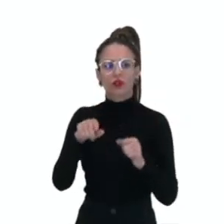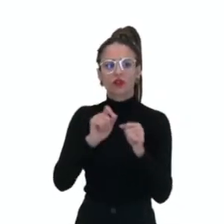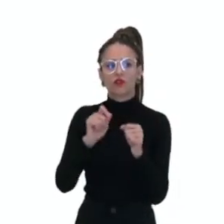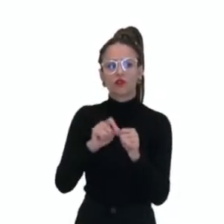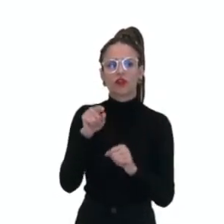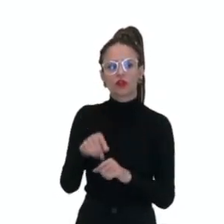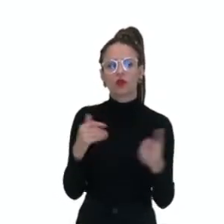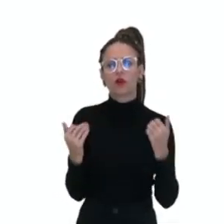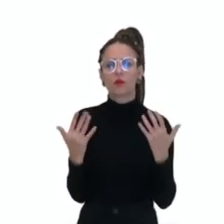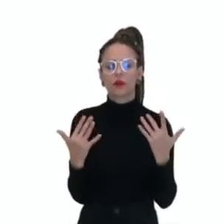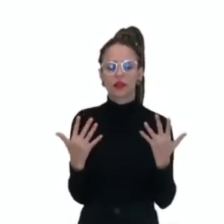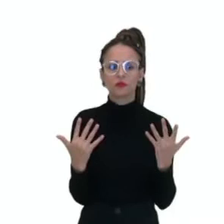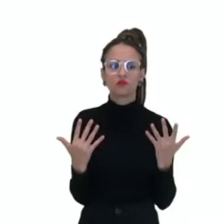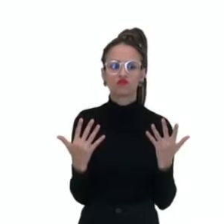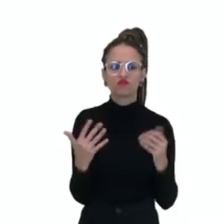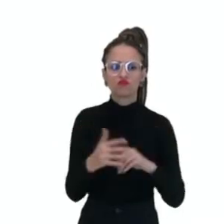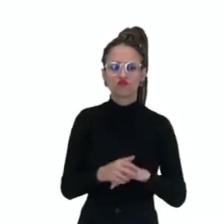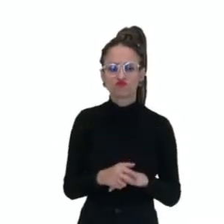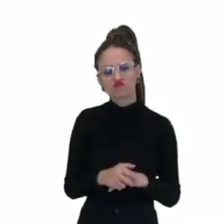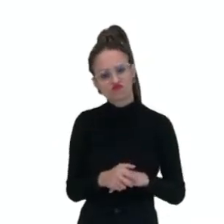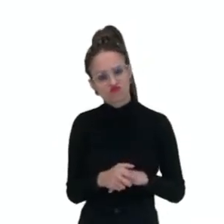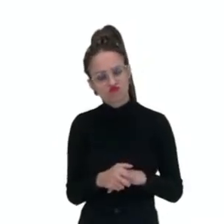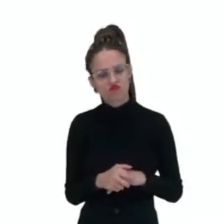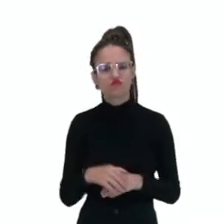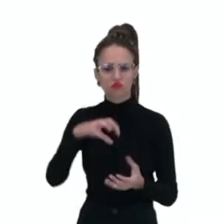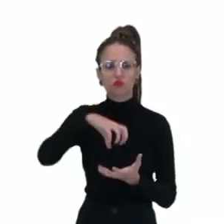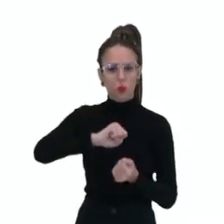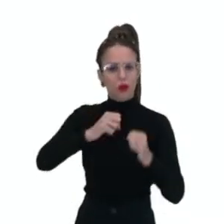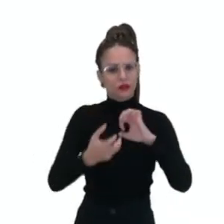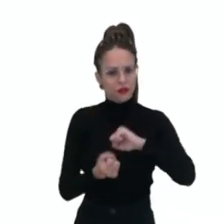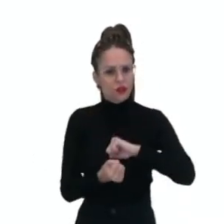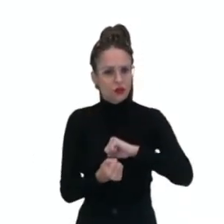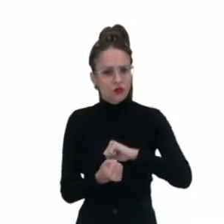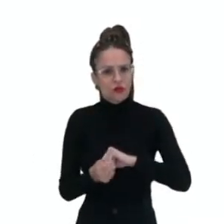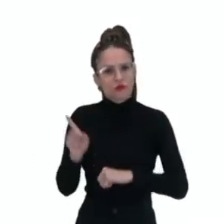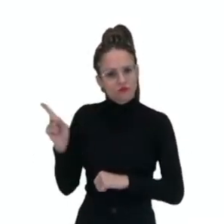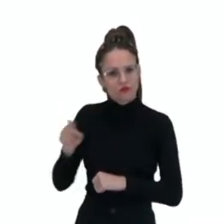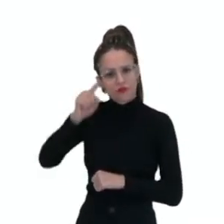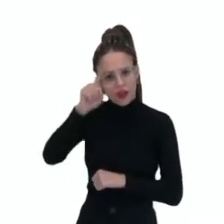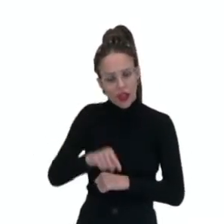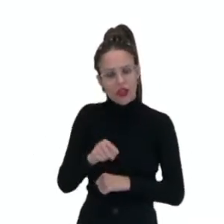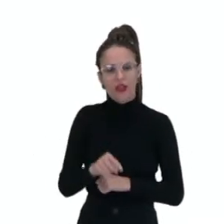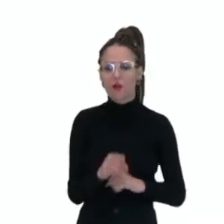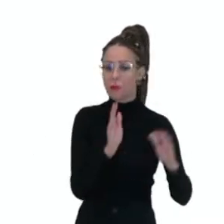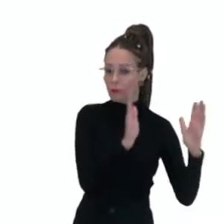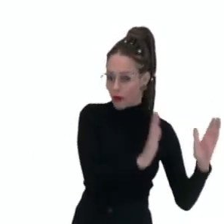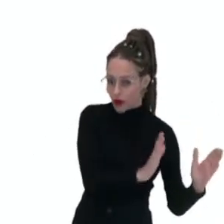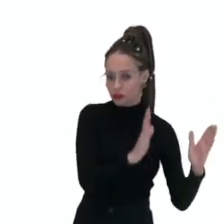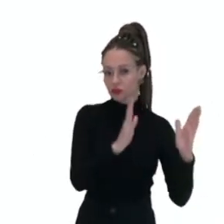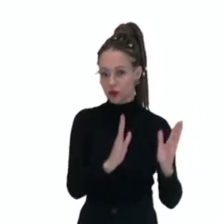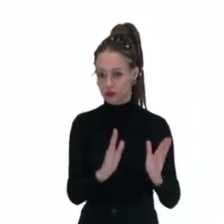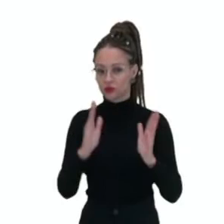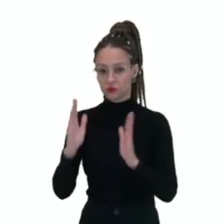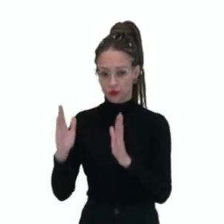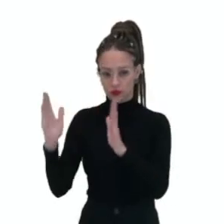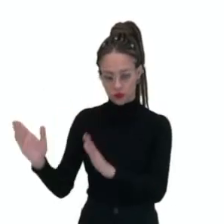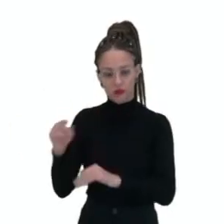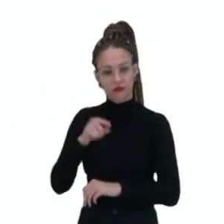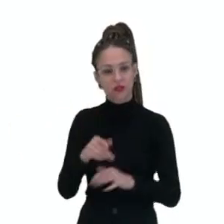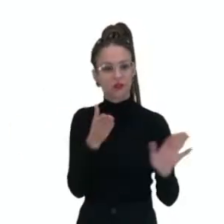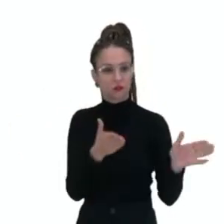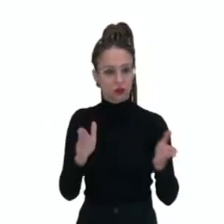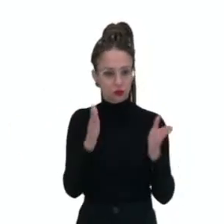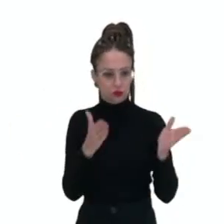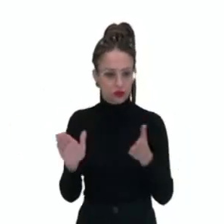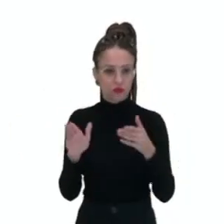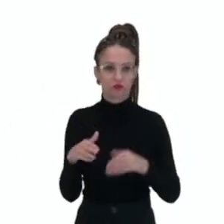ali pelas mãos ali de um artesão, que é uma das partes, né, desse meio de